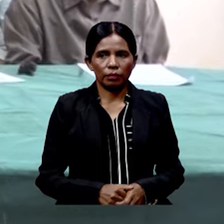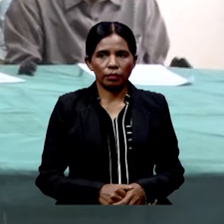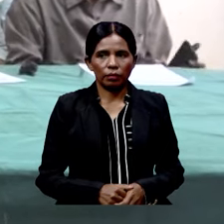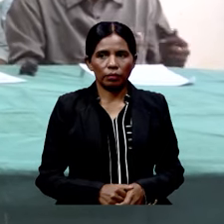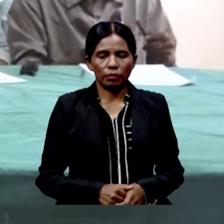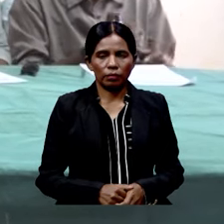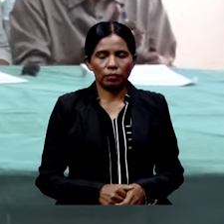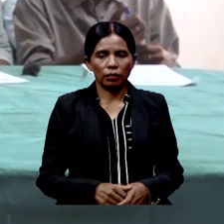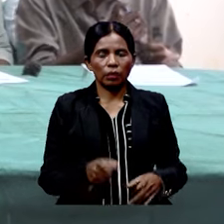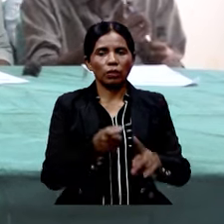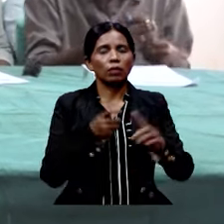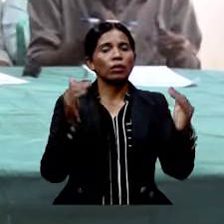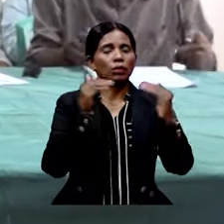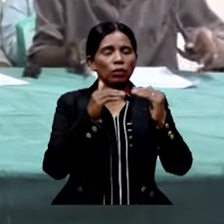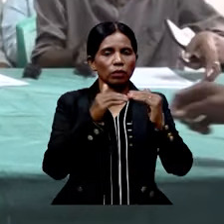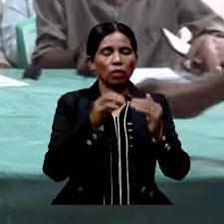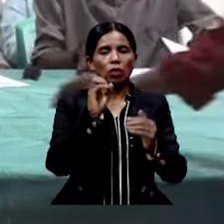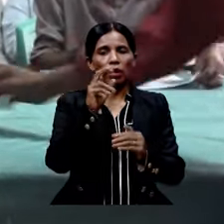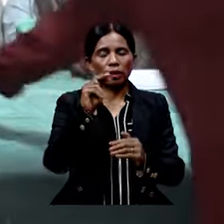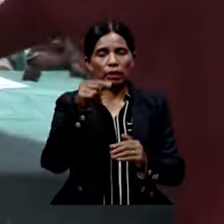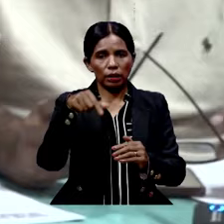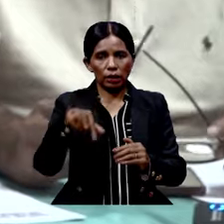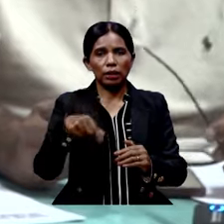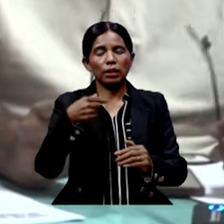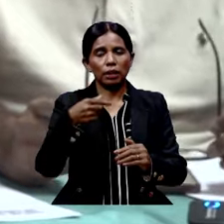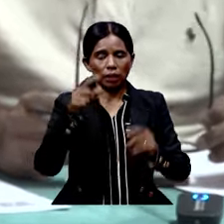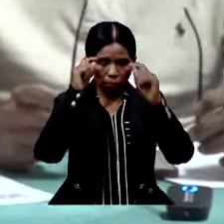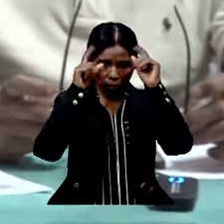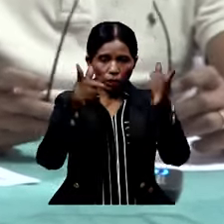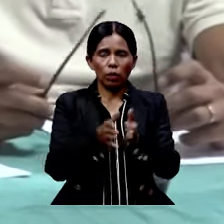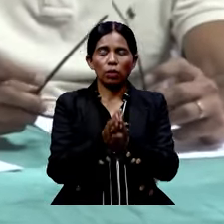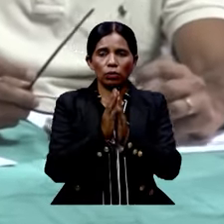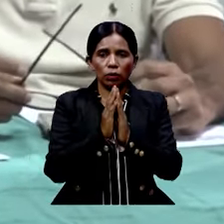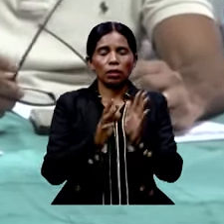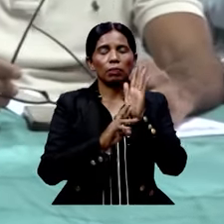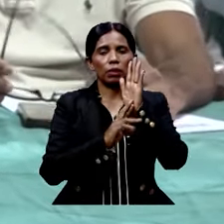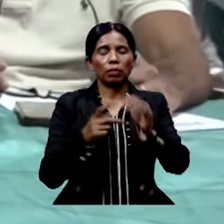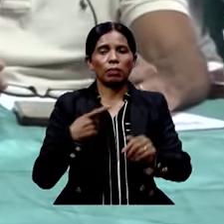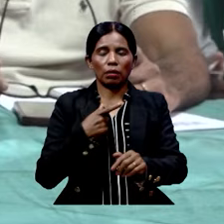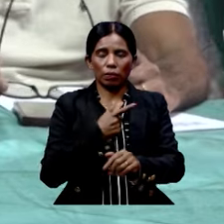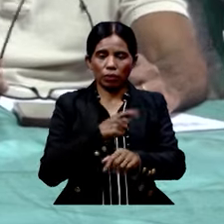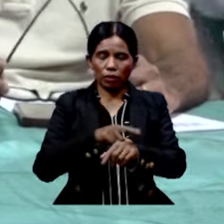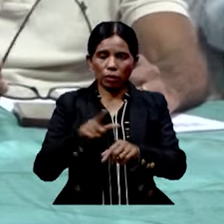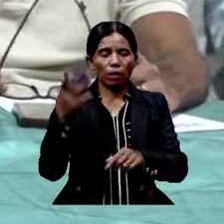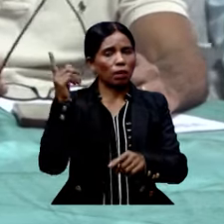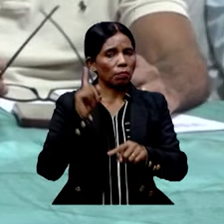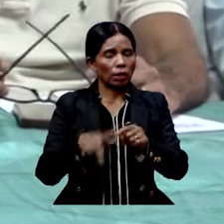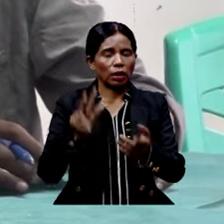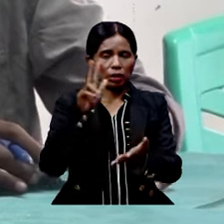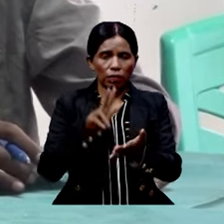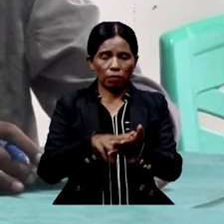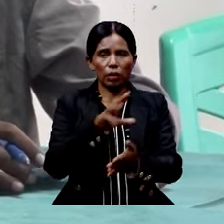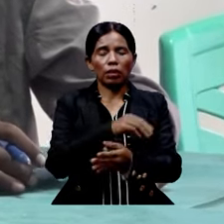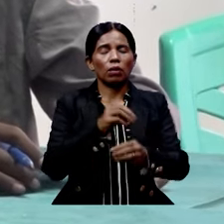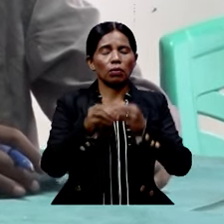Di husi konferensi bain prensa Forum ONG Timor-Leste, husu representante povo iha Parlamento Nasional atu la bele ratifica Tratado Fronteira Terrestre,